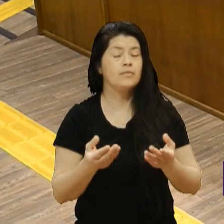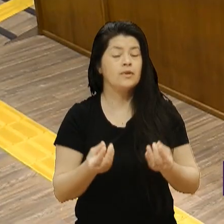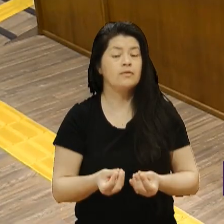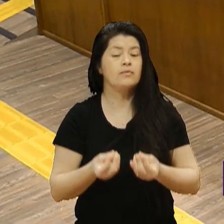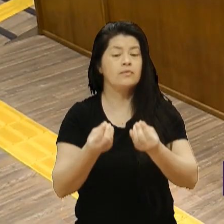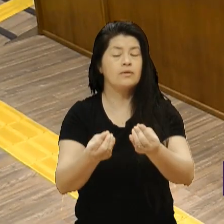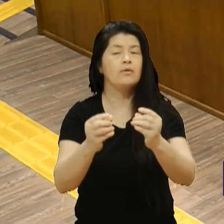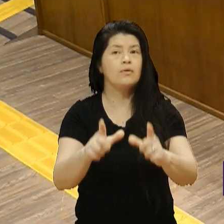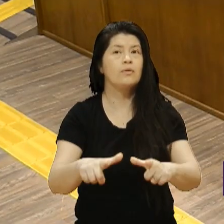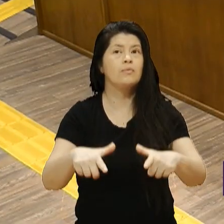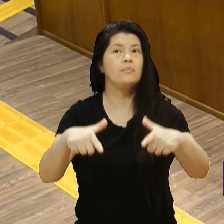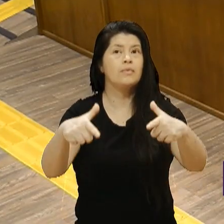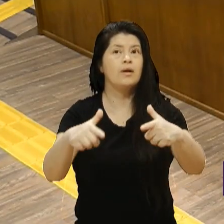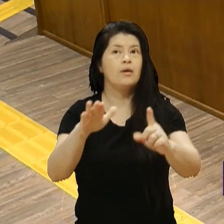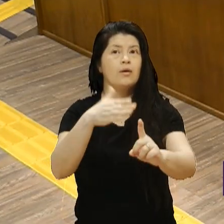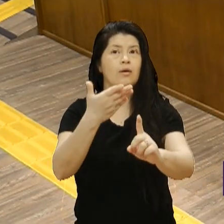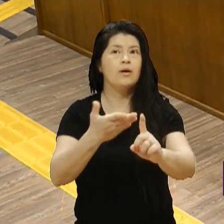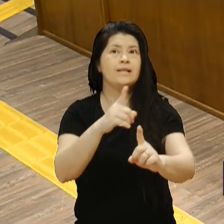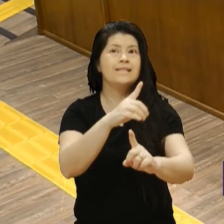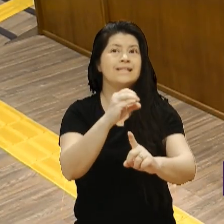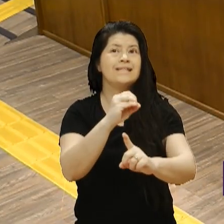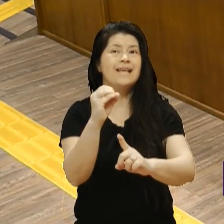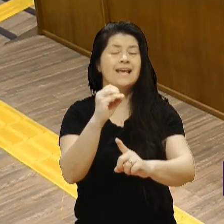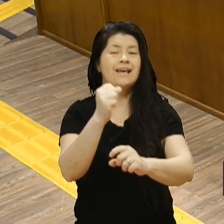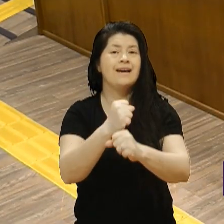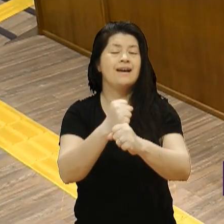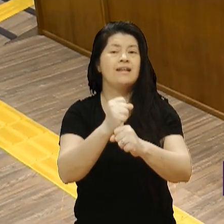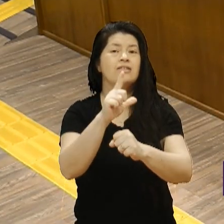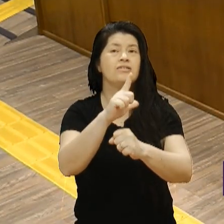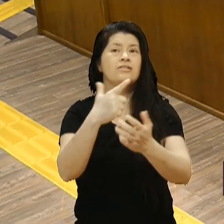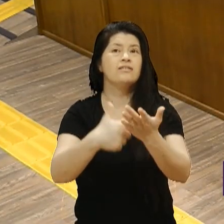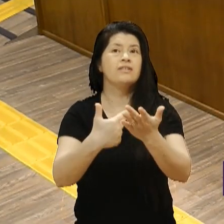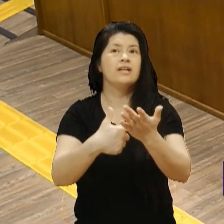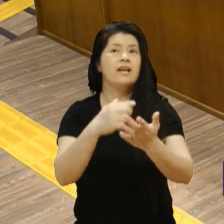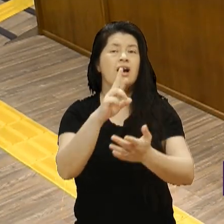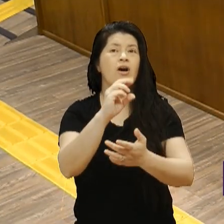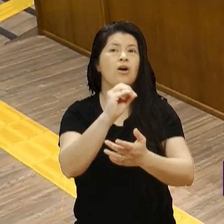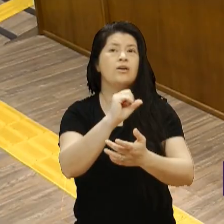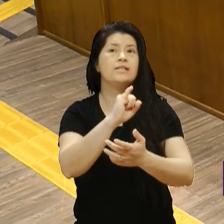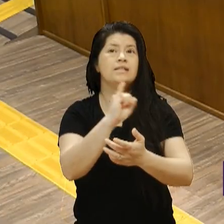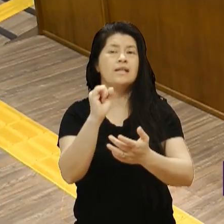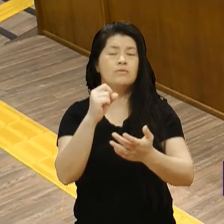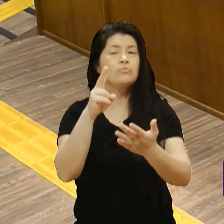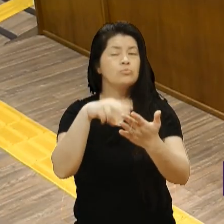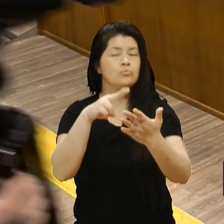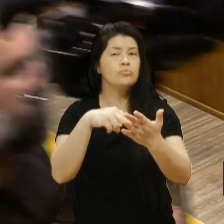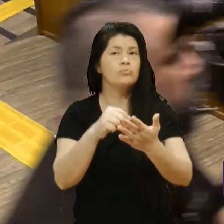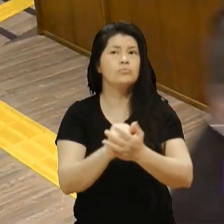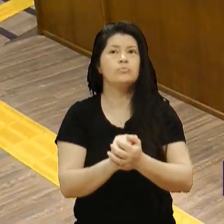entrega da placa de homenagem aos 100 anos da Livraria Rossi, com o seguinte teor.